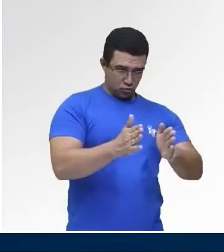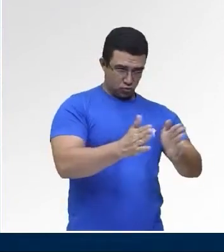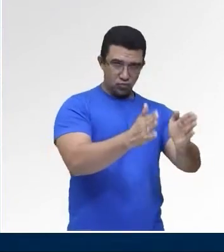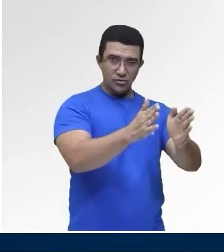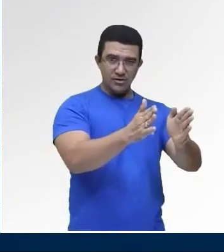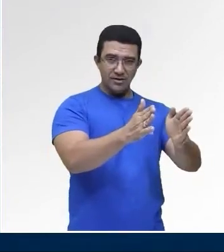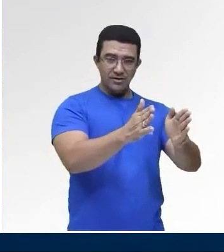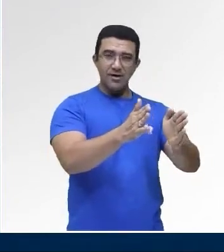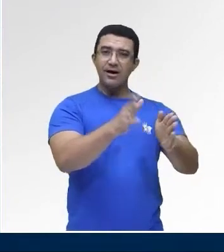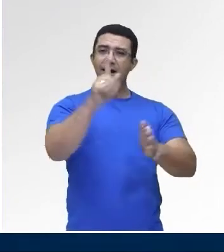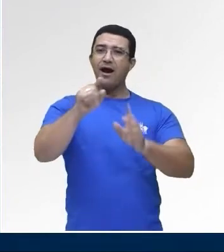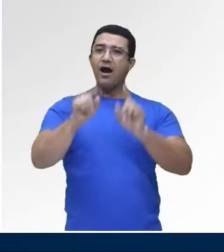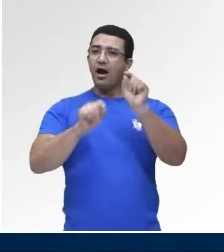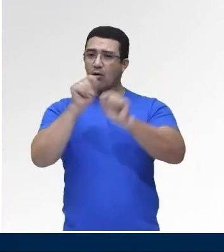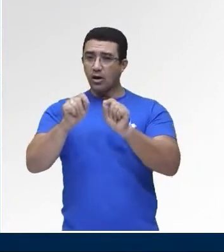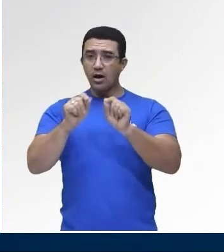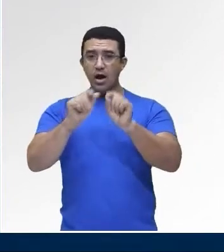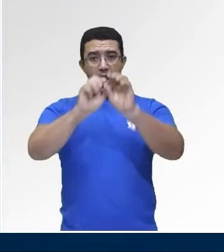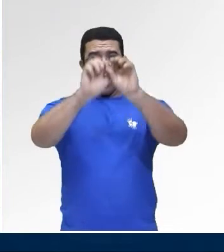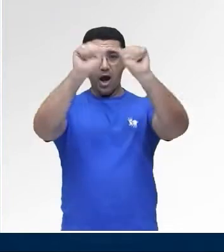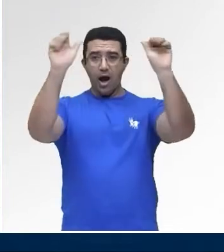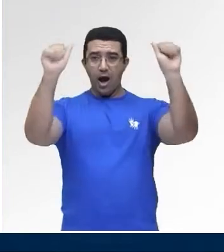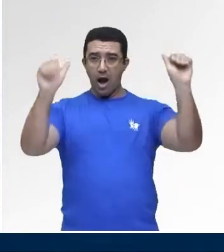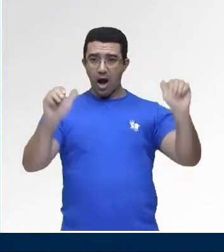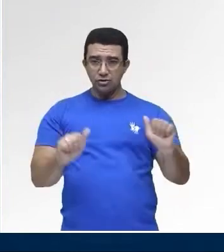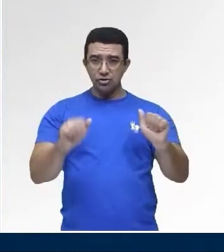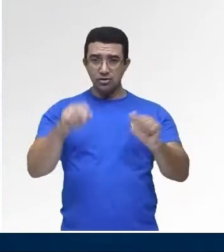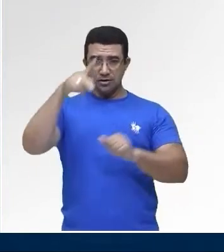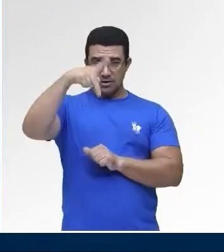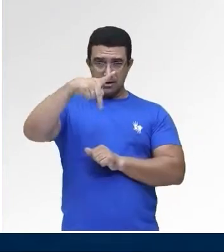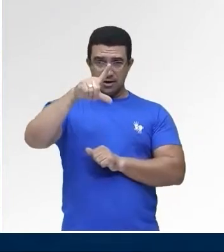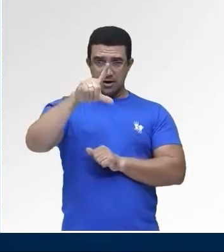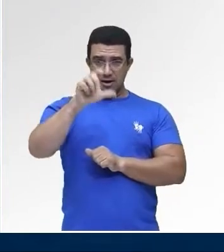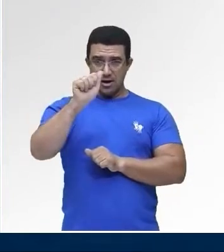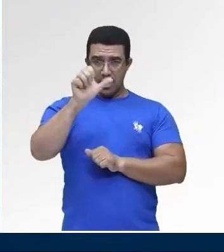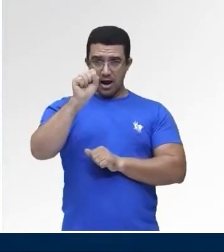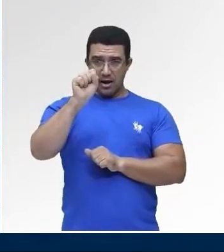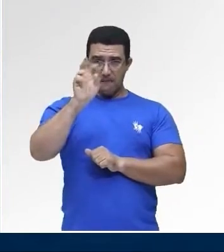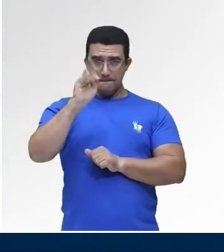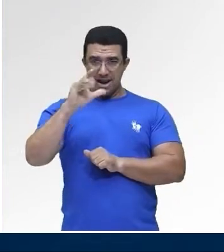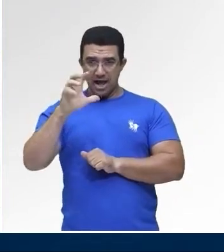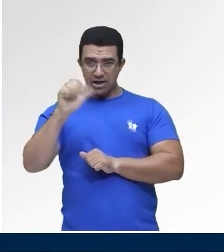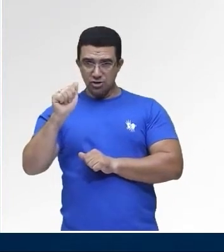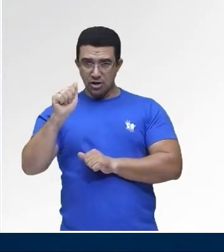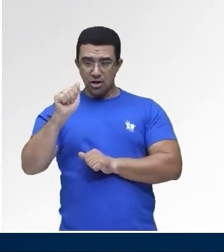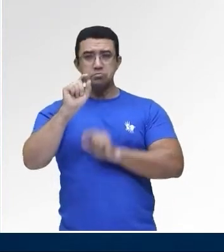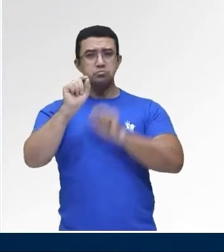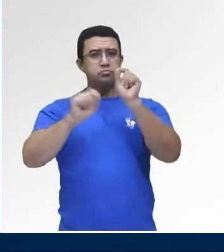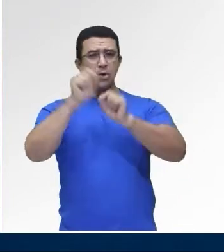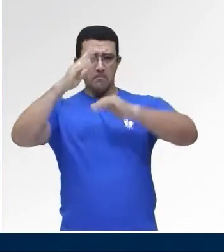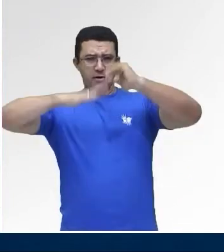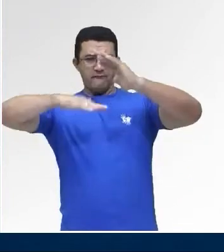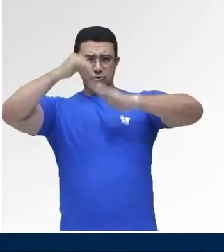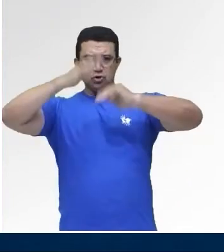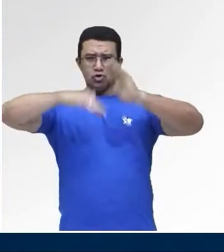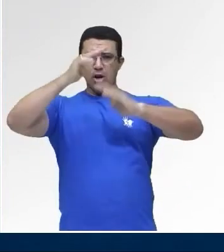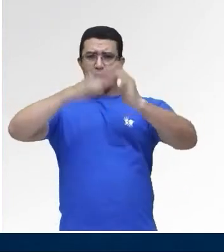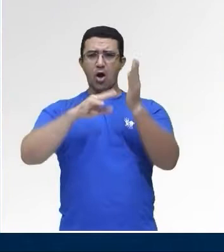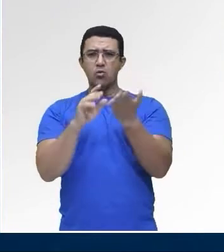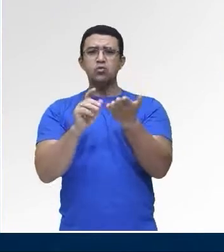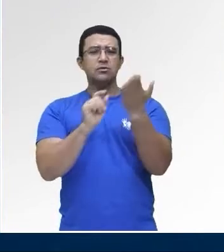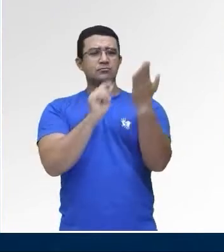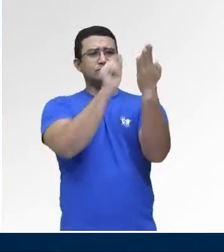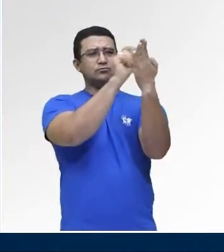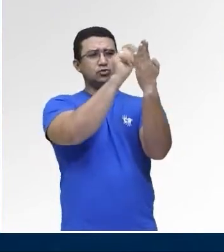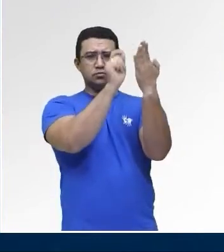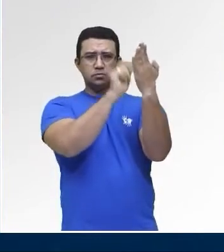Então, isso aí nós temos uma arte plástica, uma arte em que o pintor, o artista,